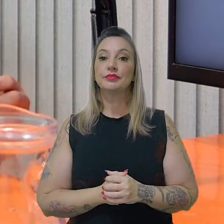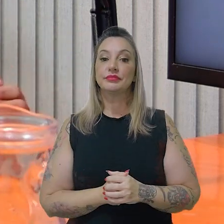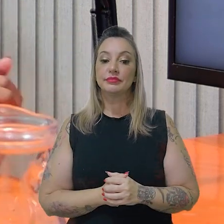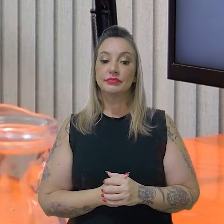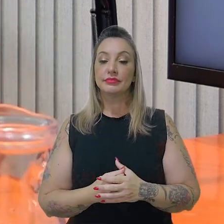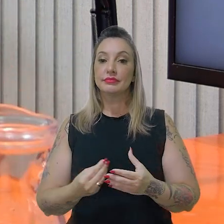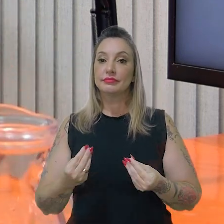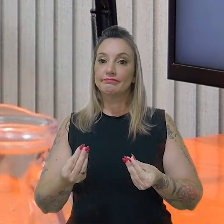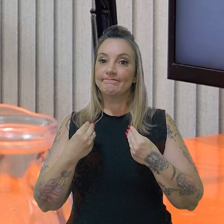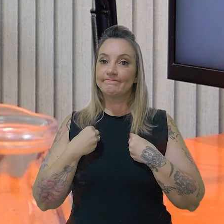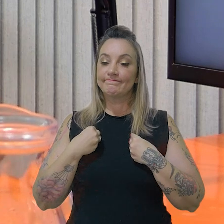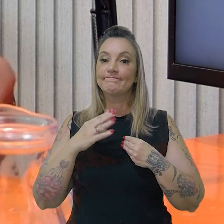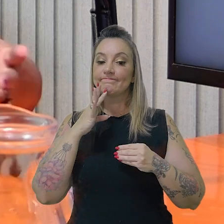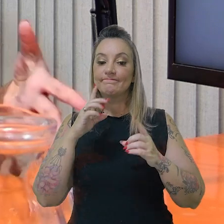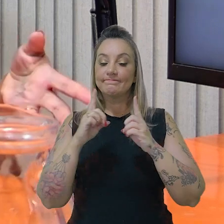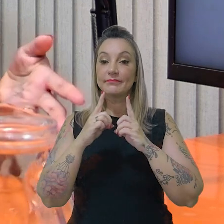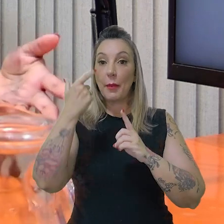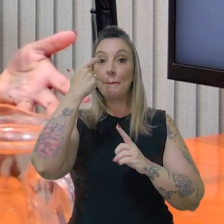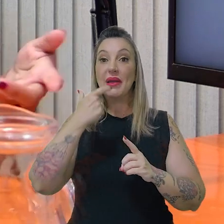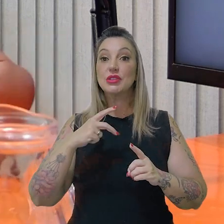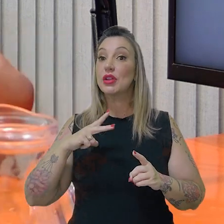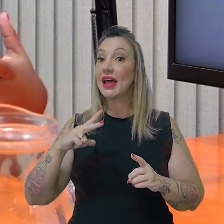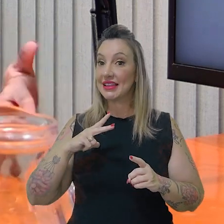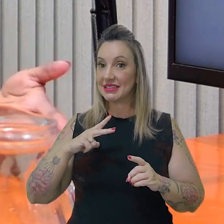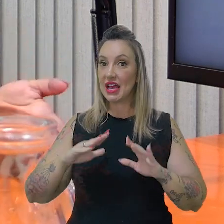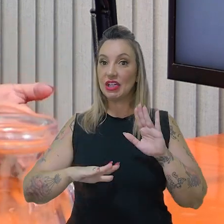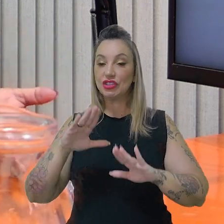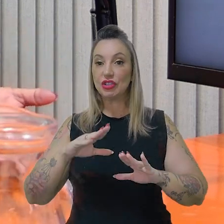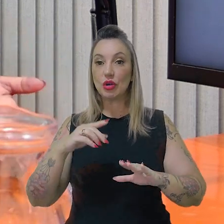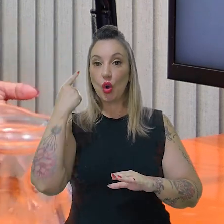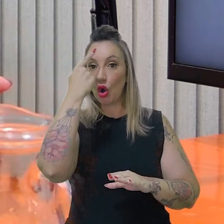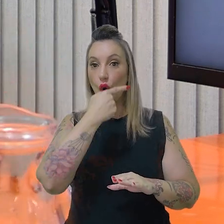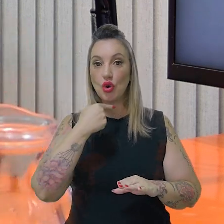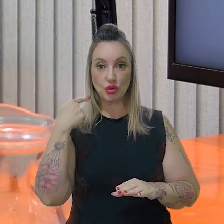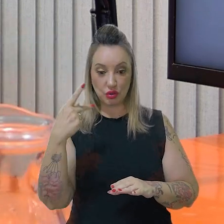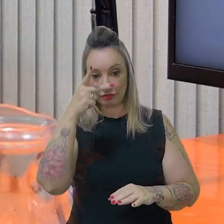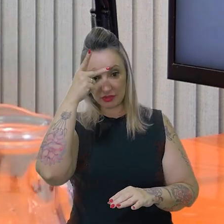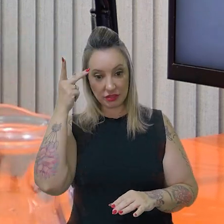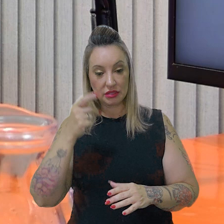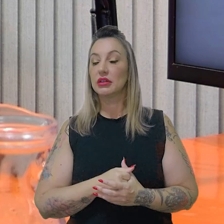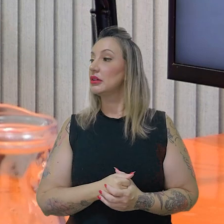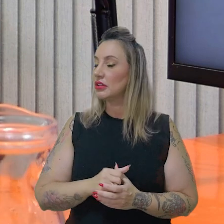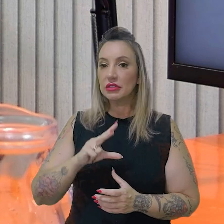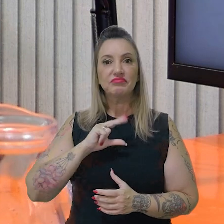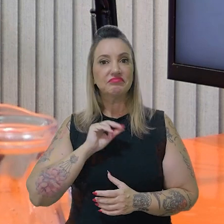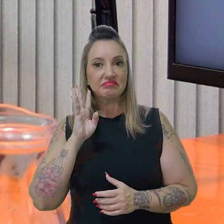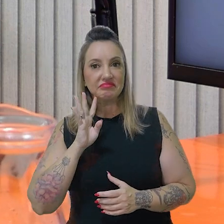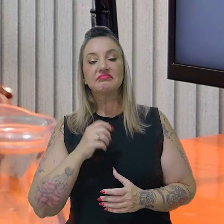perspectiva de do atendimento ser personalizado de acordo com o formato do rosto da pessoa que legal